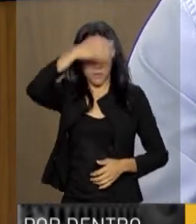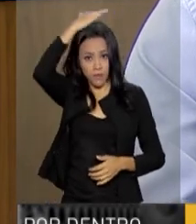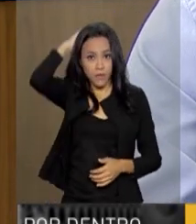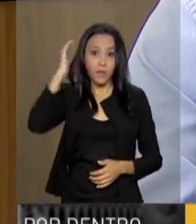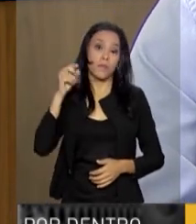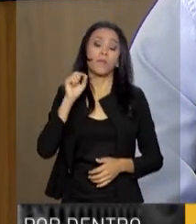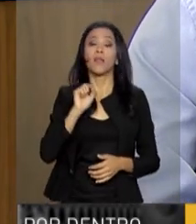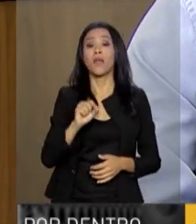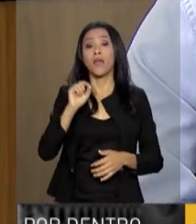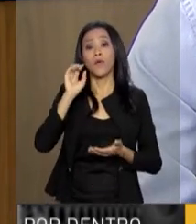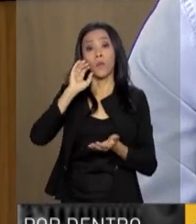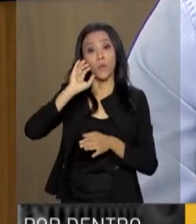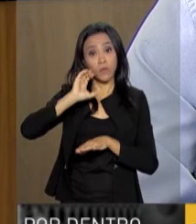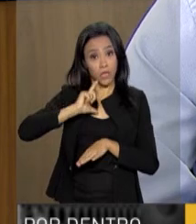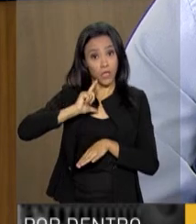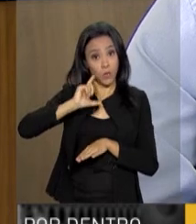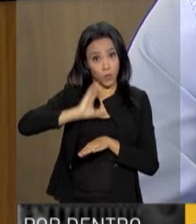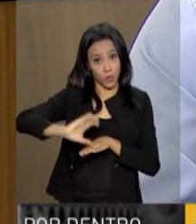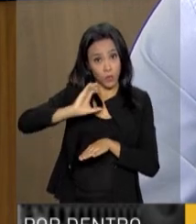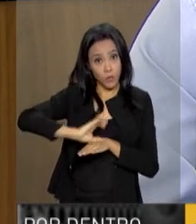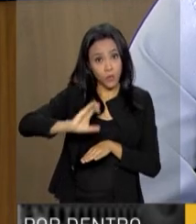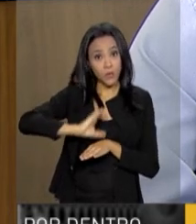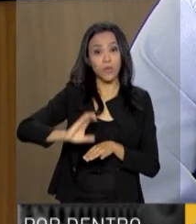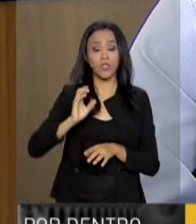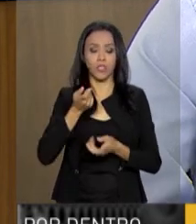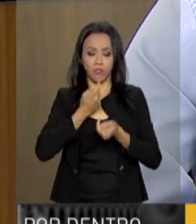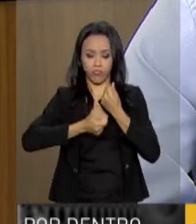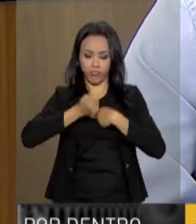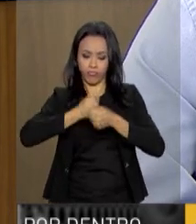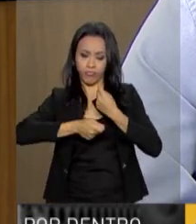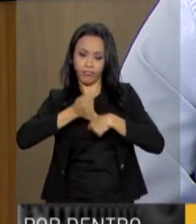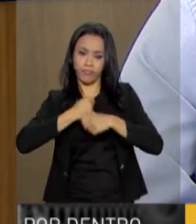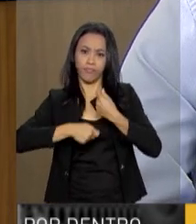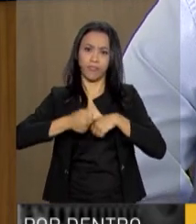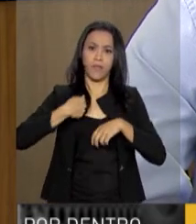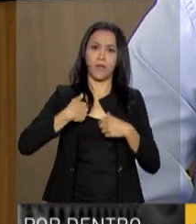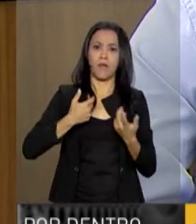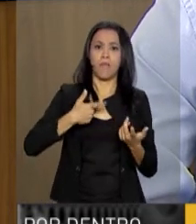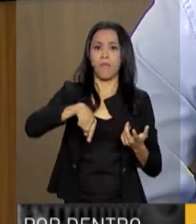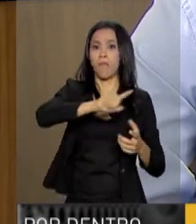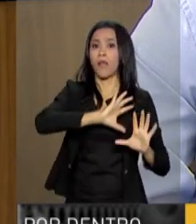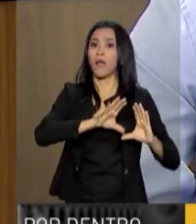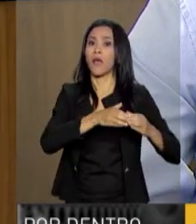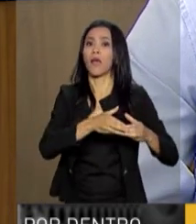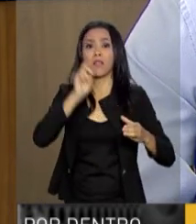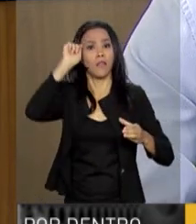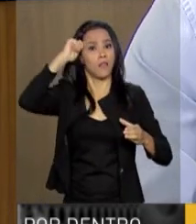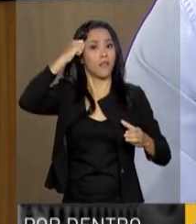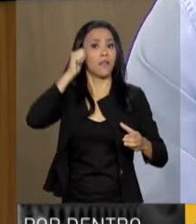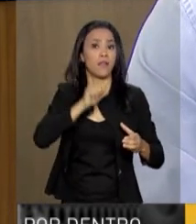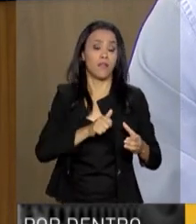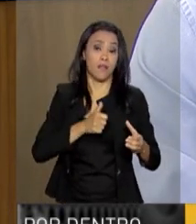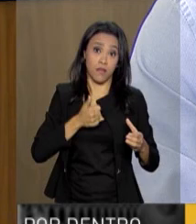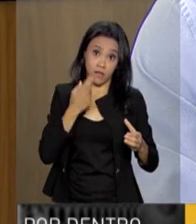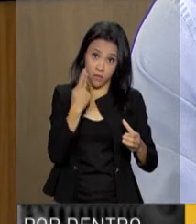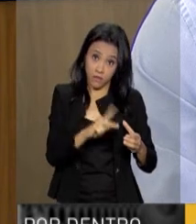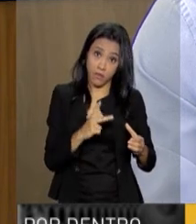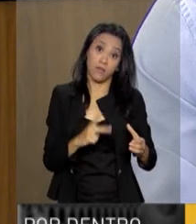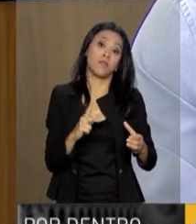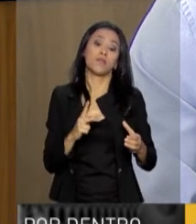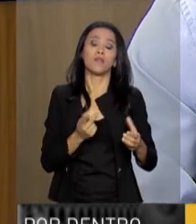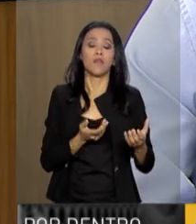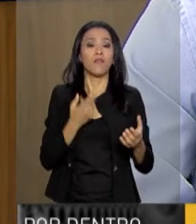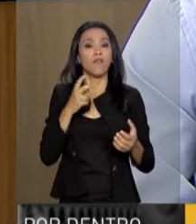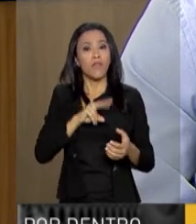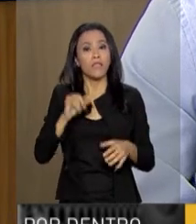curso de empreendedorismo para jovens negras negras em comunidades vulneráveis serão capacitados